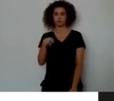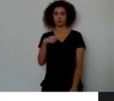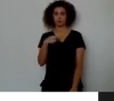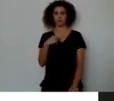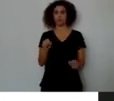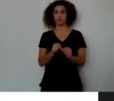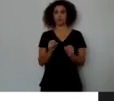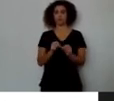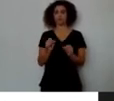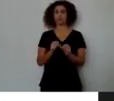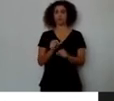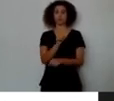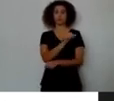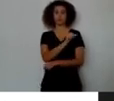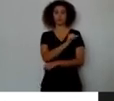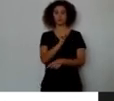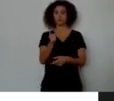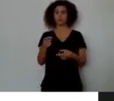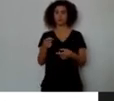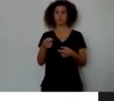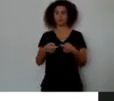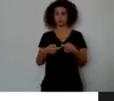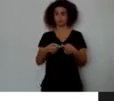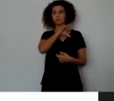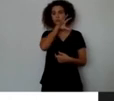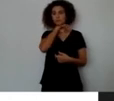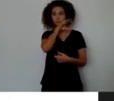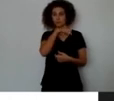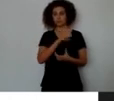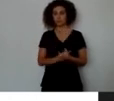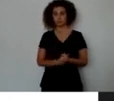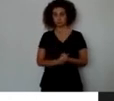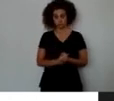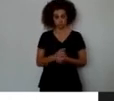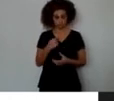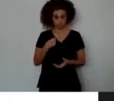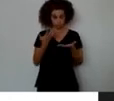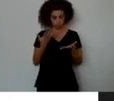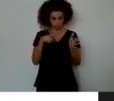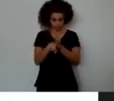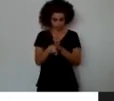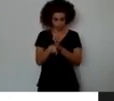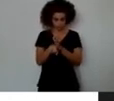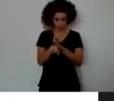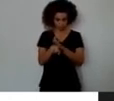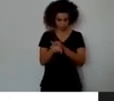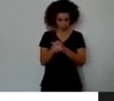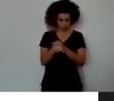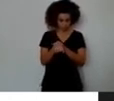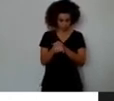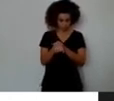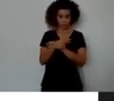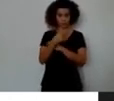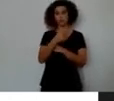sou colaboradora também lá no UNE. Eu queria perguntar para vocês, no geral, falar um pouco mais sobre a